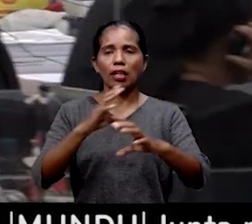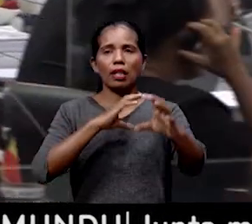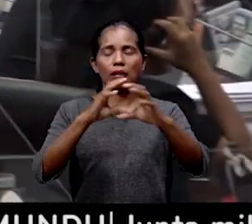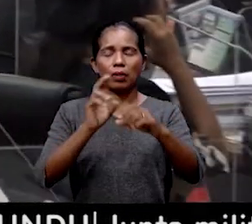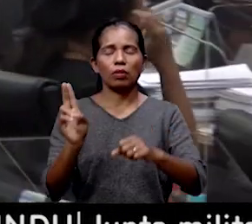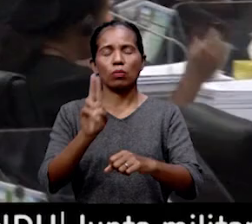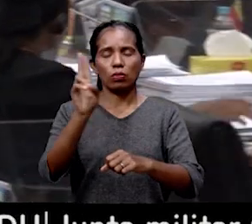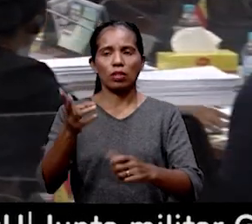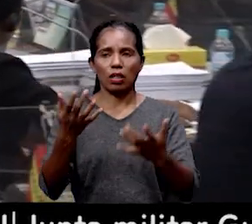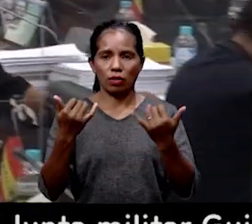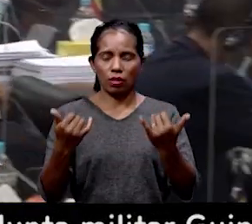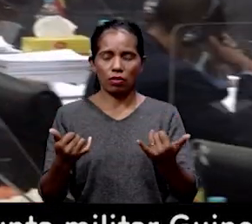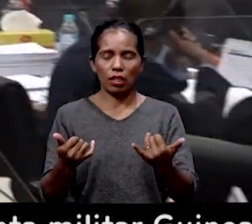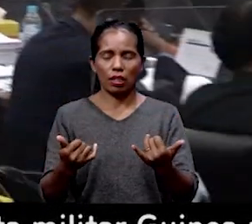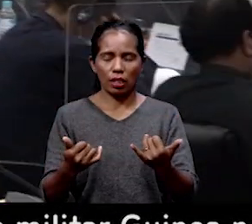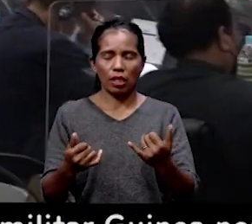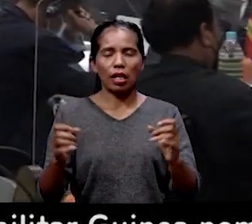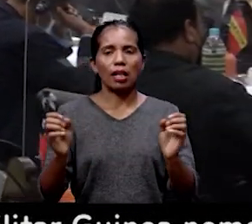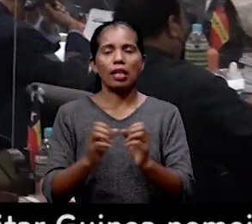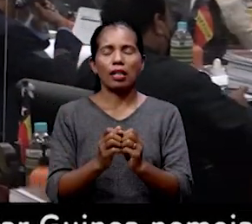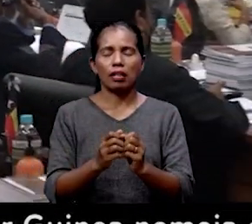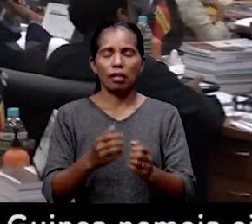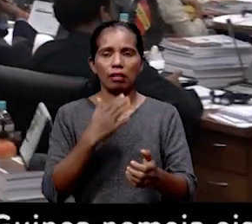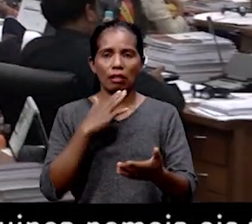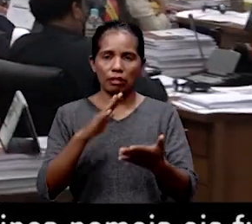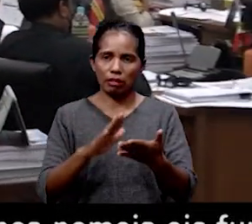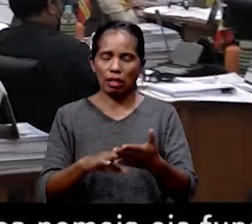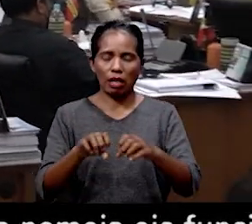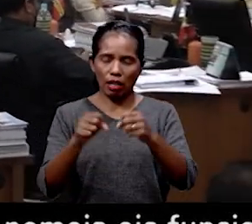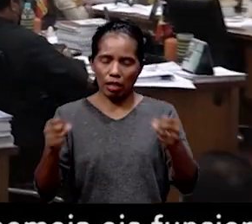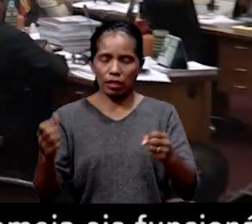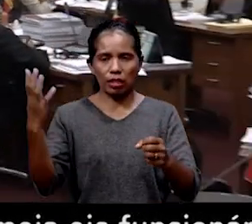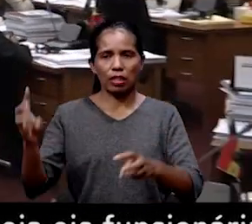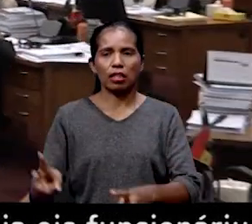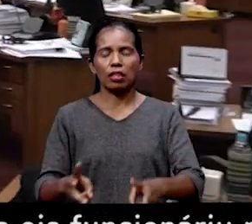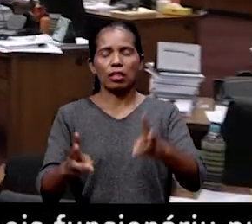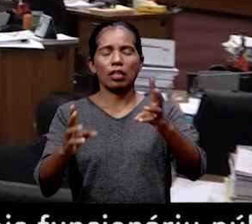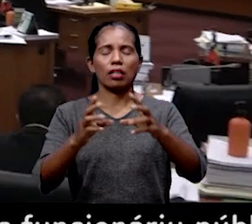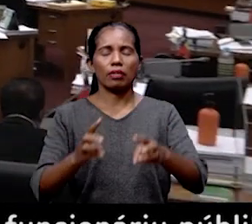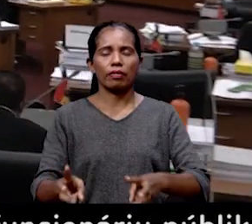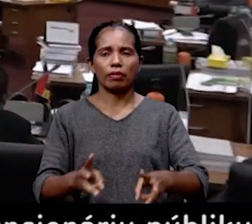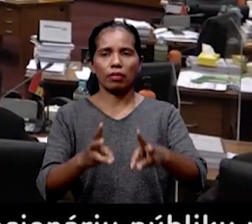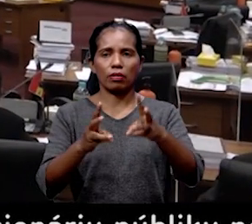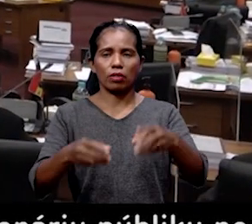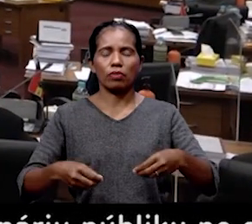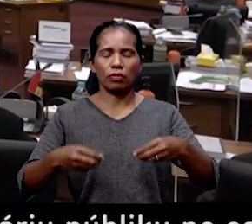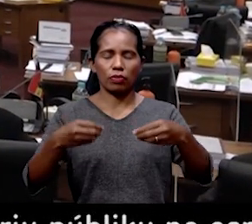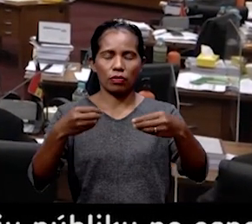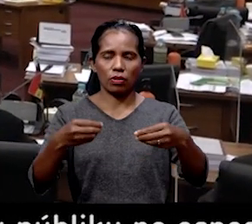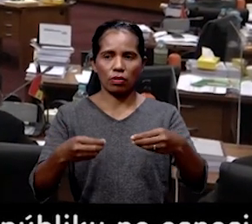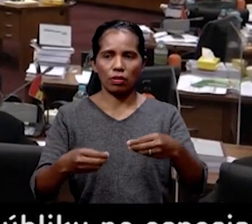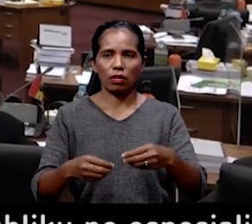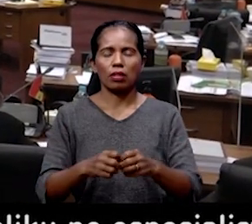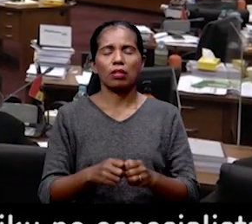usa do dão, nia condição la estável. Nune é bem hira ati hadalan durante halo viagem, implica ba dignidade